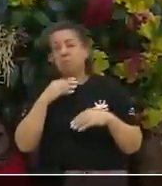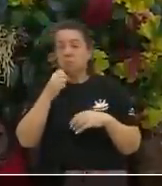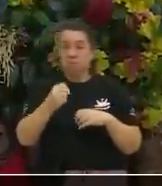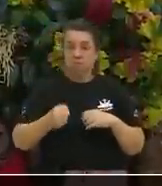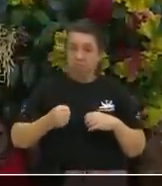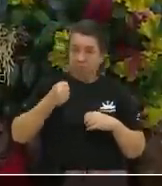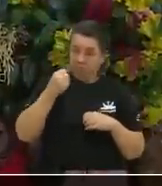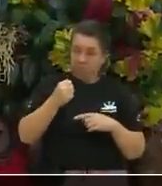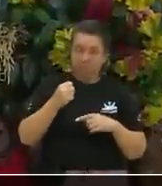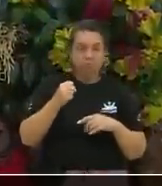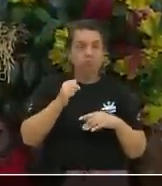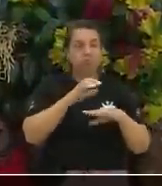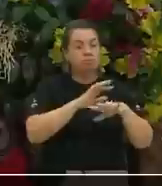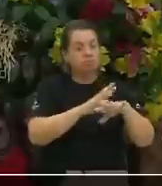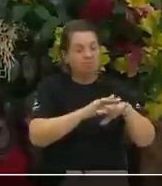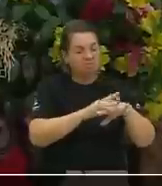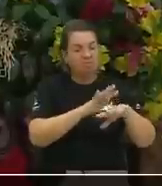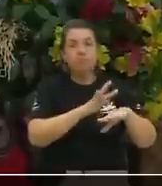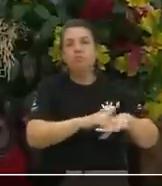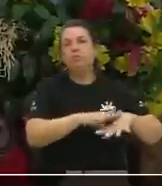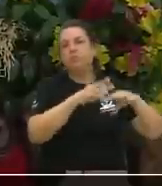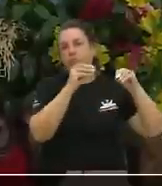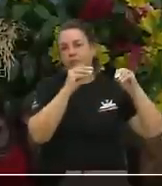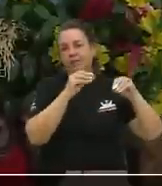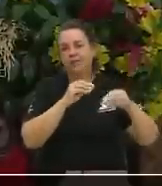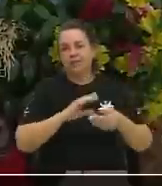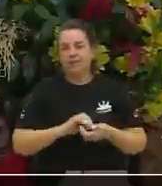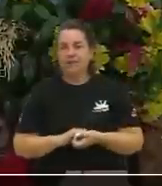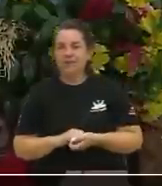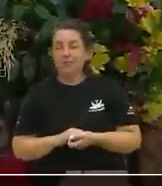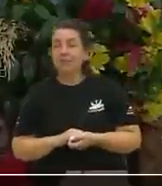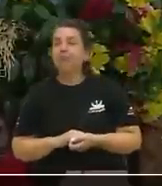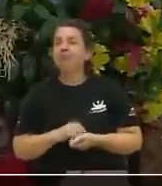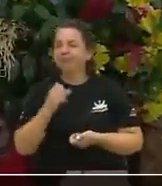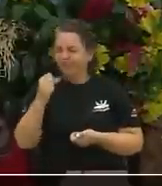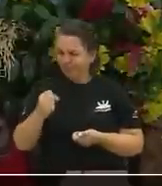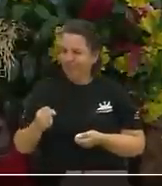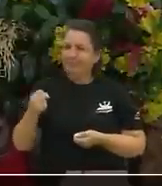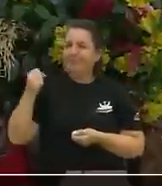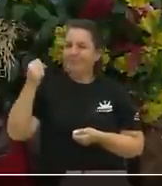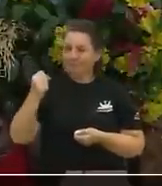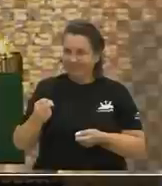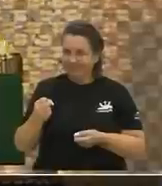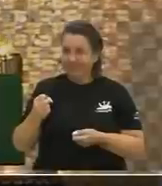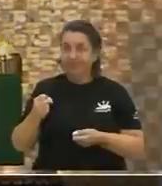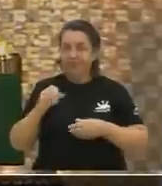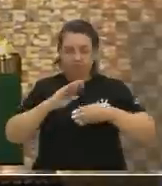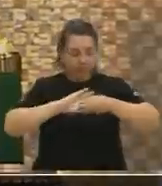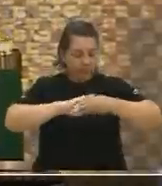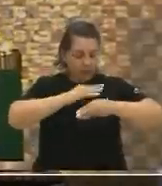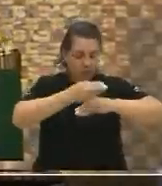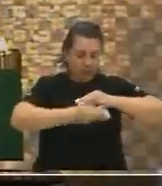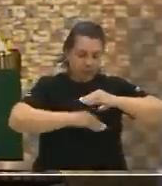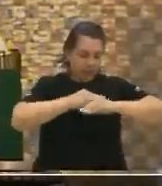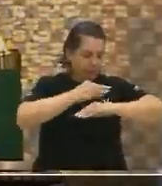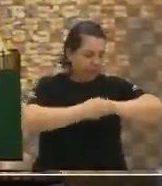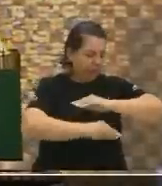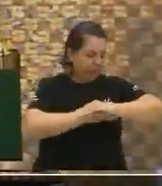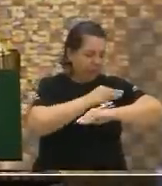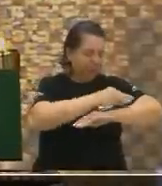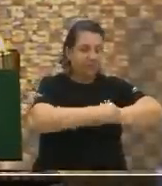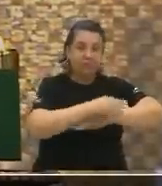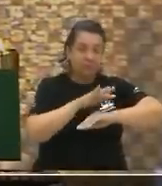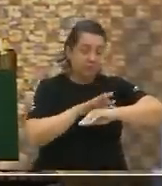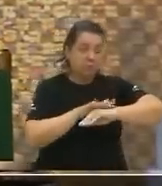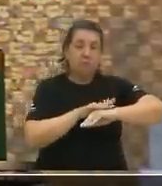pastor que cura a ovelha doente, pastor que enfaixa as feridas.